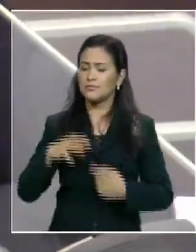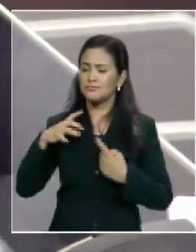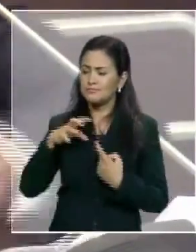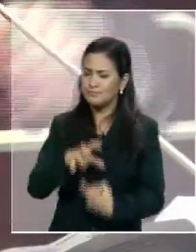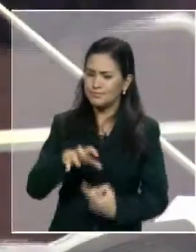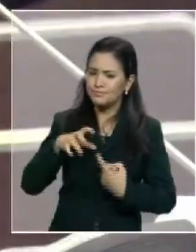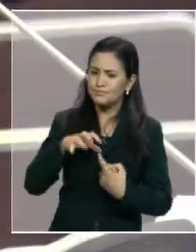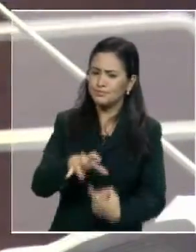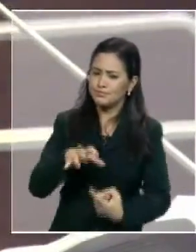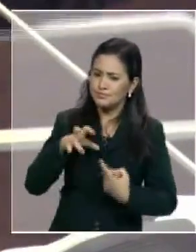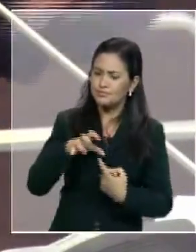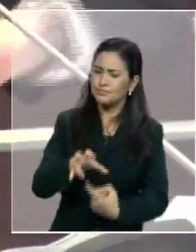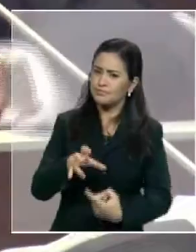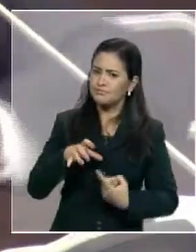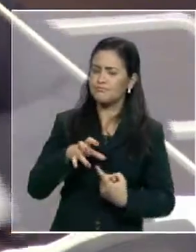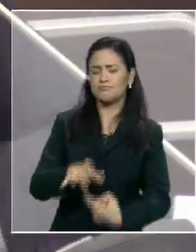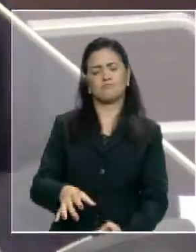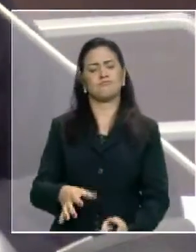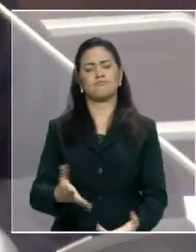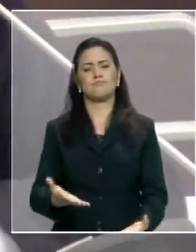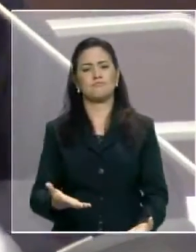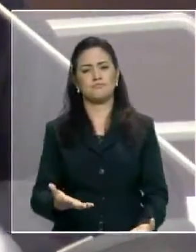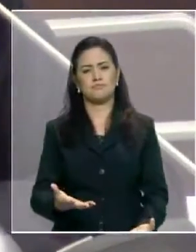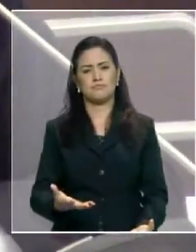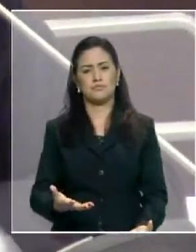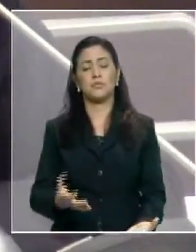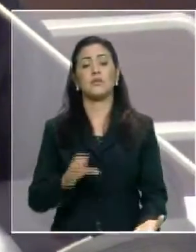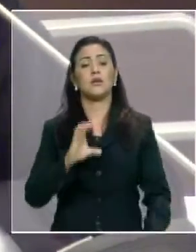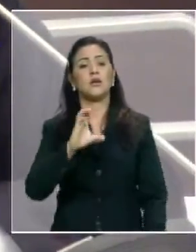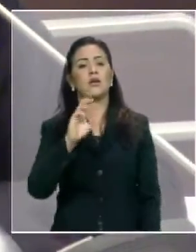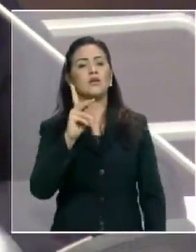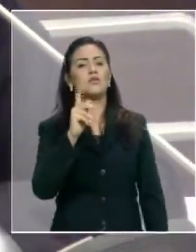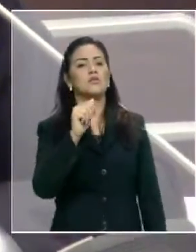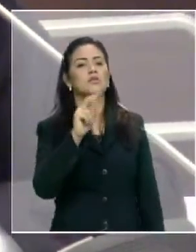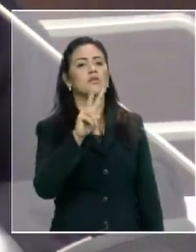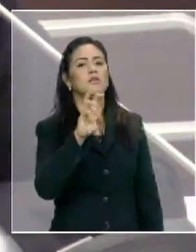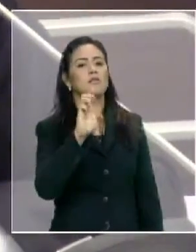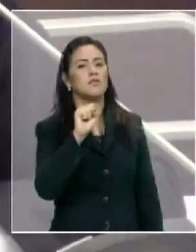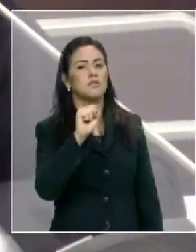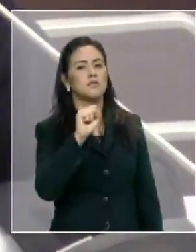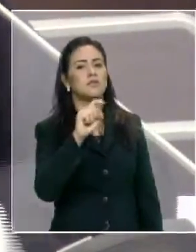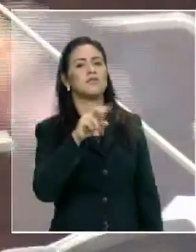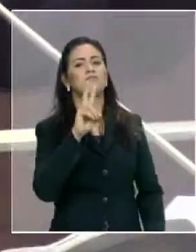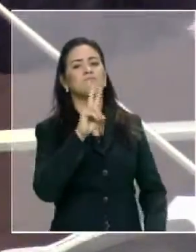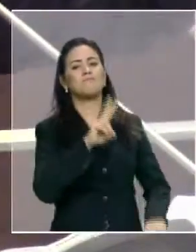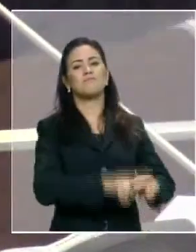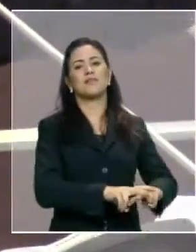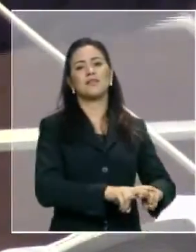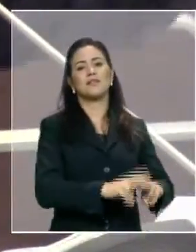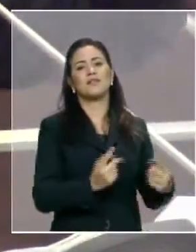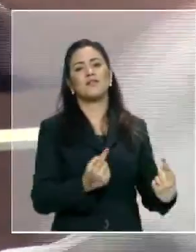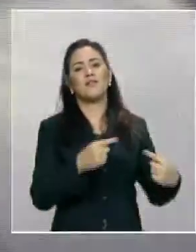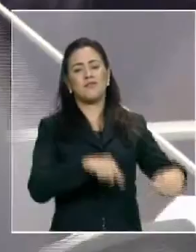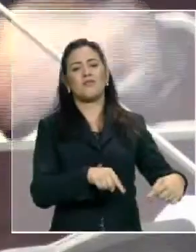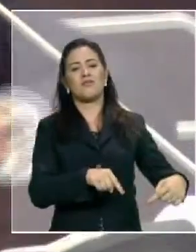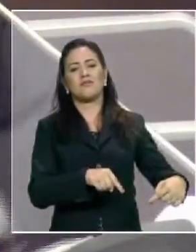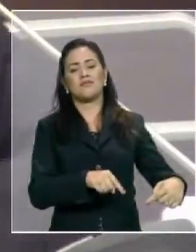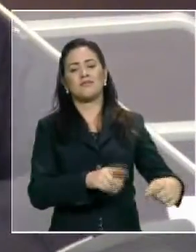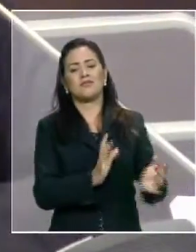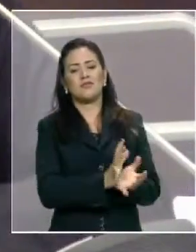Chaves botou na cadeia os inimigos dele, políticos. Por quê? Porque contrariaram o que ele